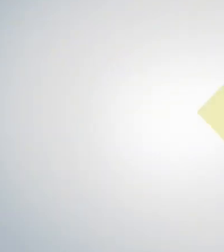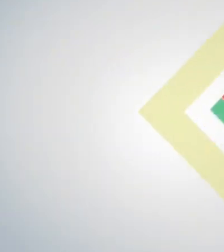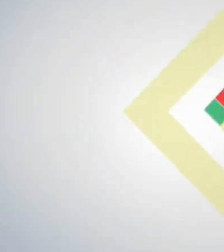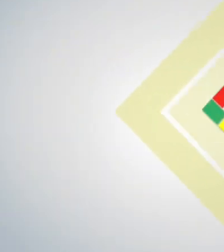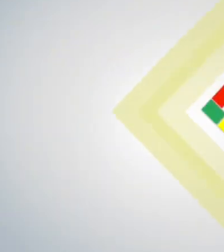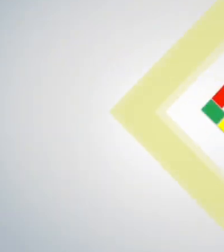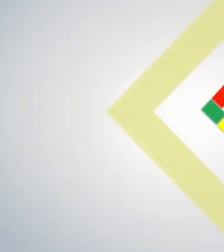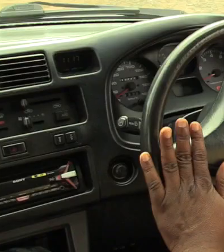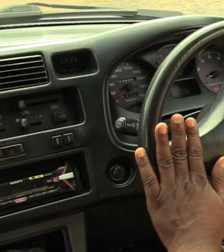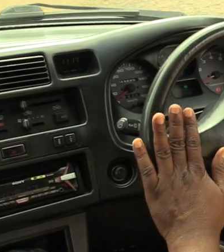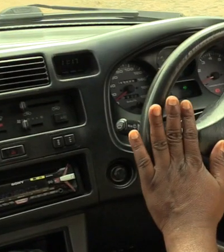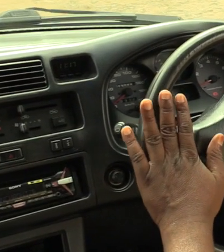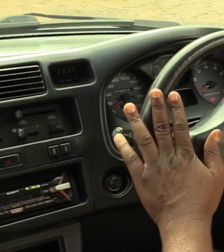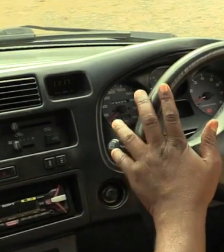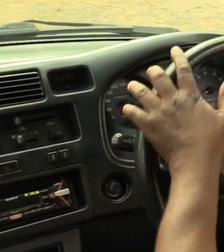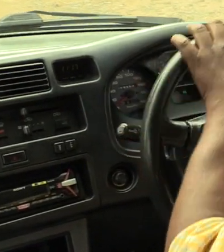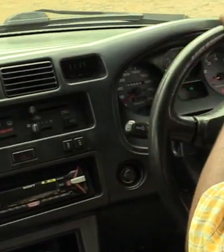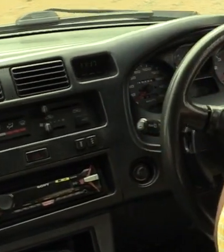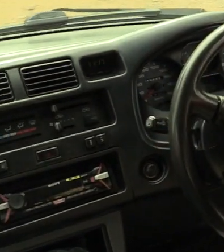Música